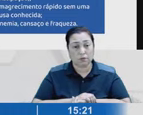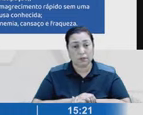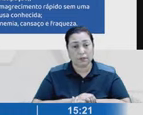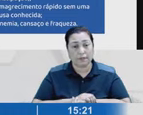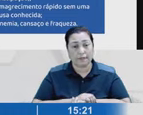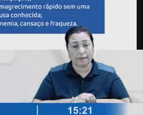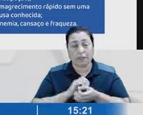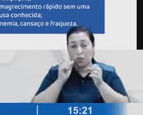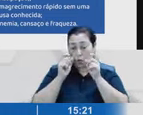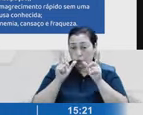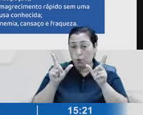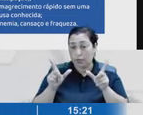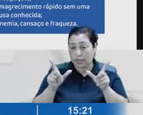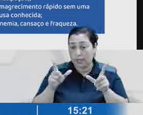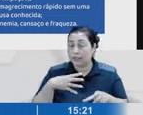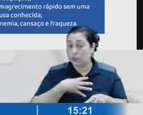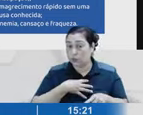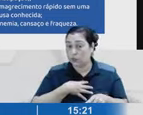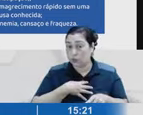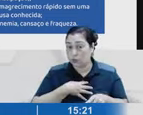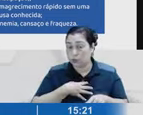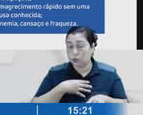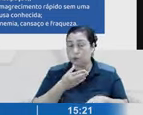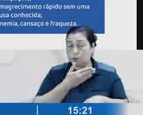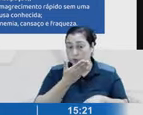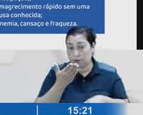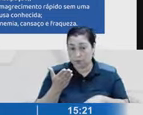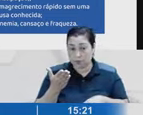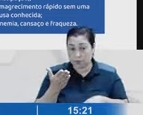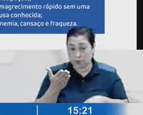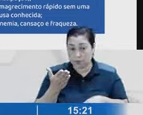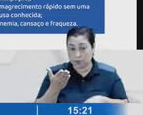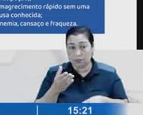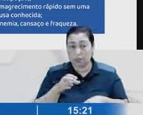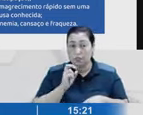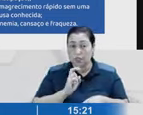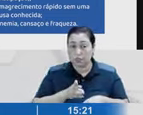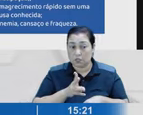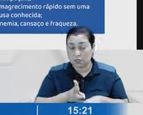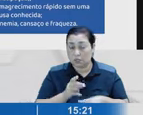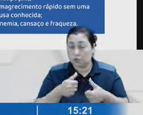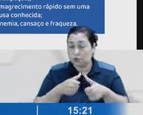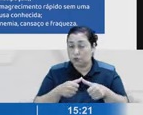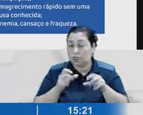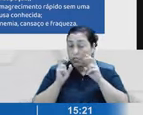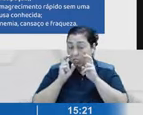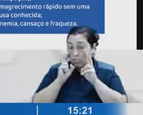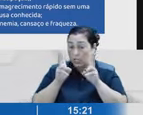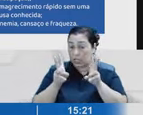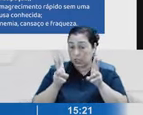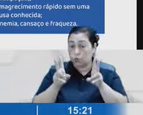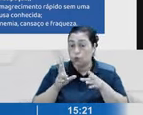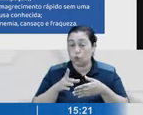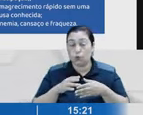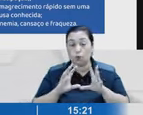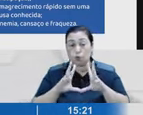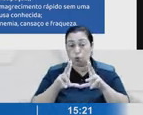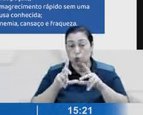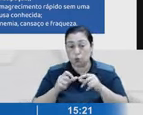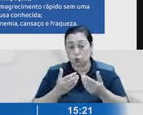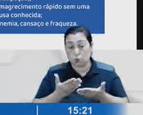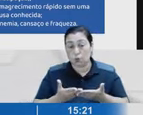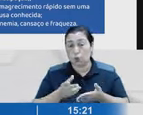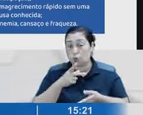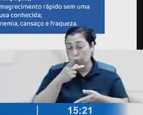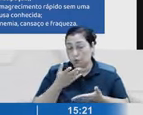O alerta dos sinais, né, dos sintomas do câncer, né, sempre a gente ficar alerta a isso, né, todos aqueles que a